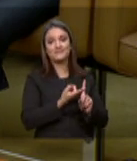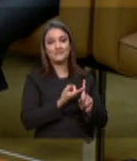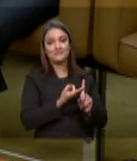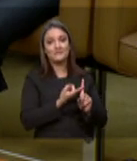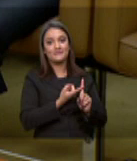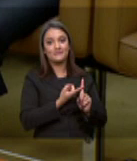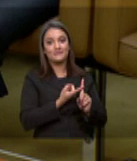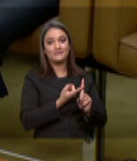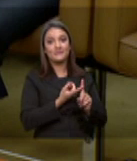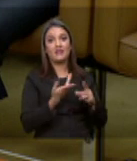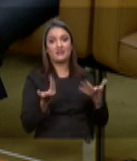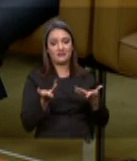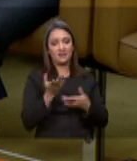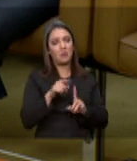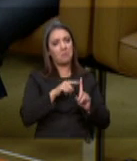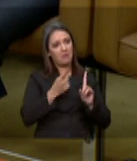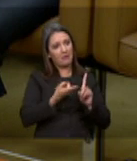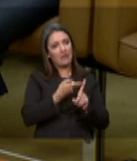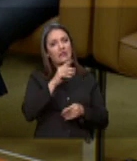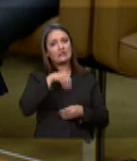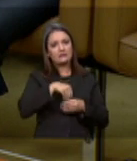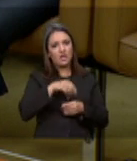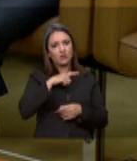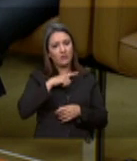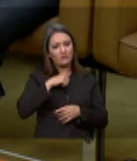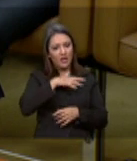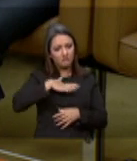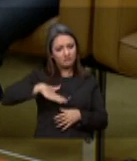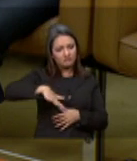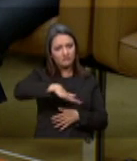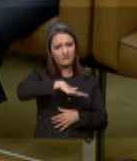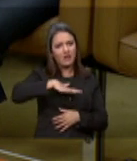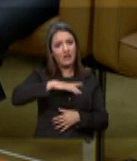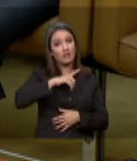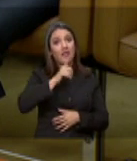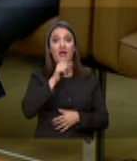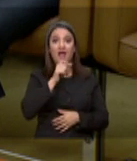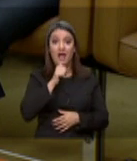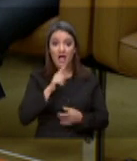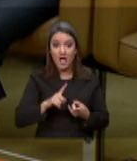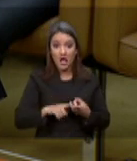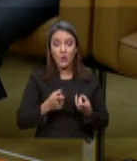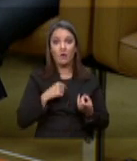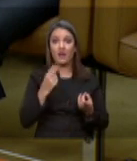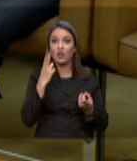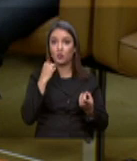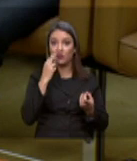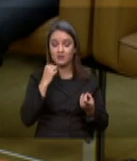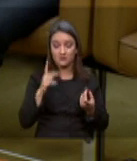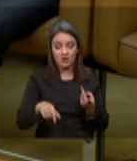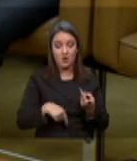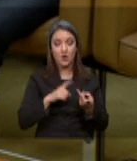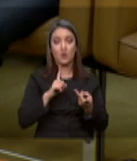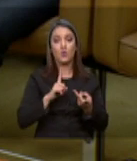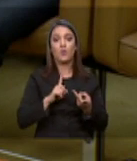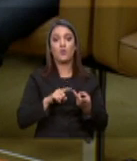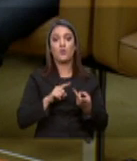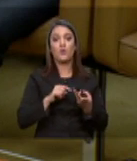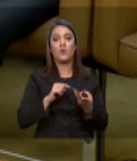Então, dentro do ventre, ele tem um ambiente que tem água, que tem nutrientes e